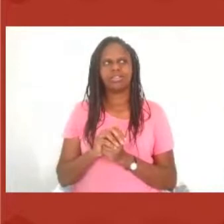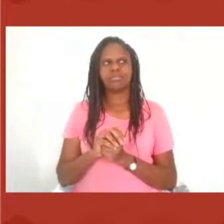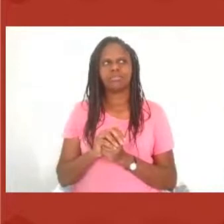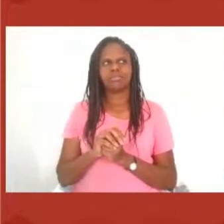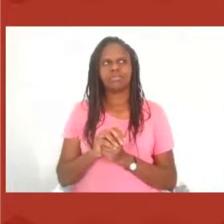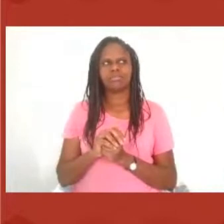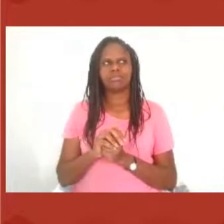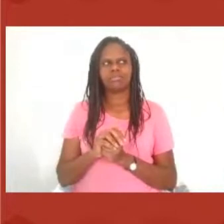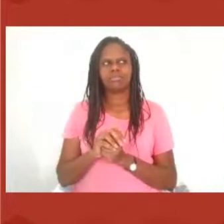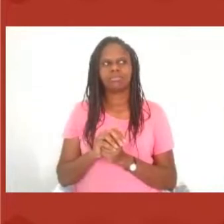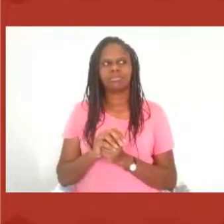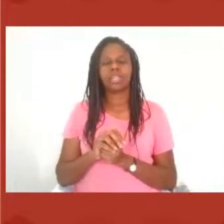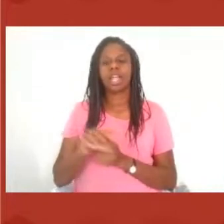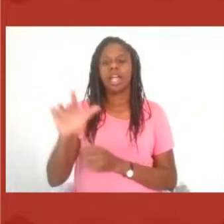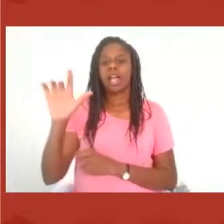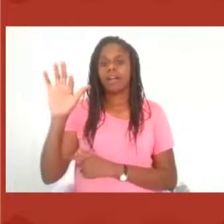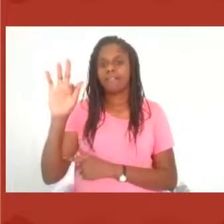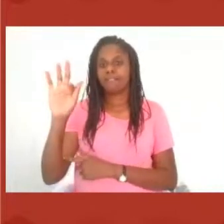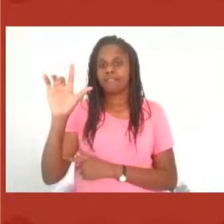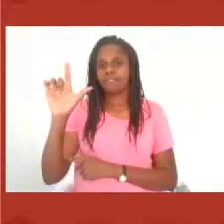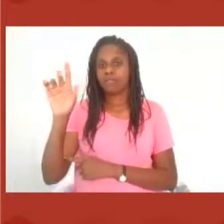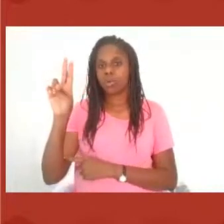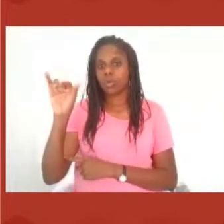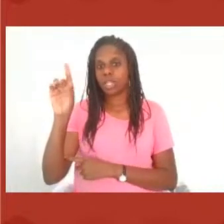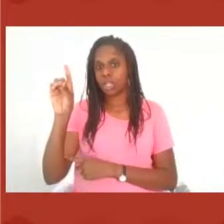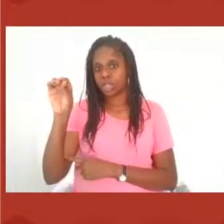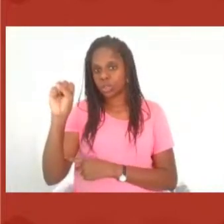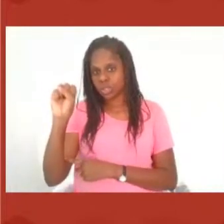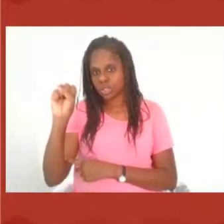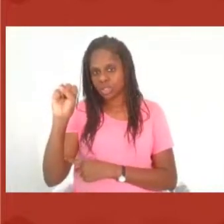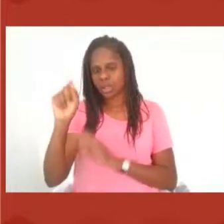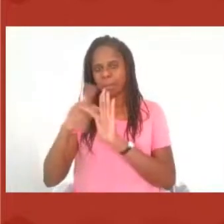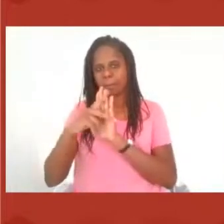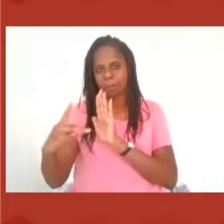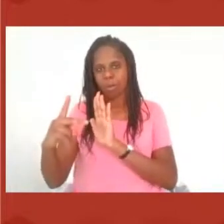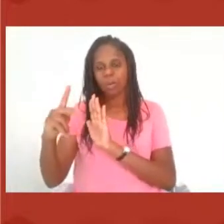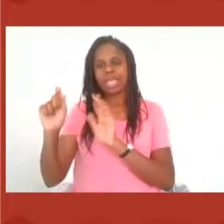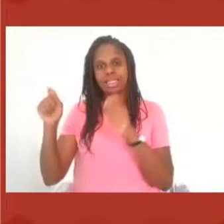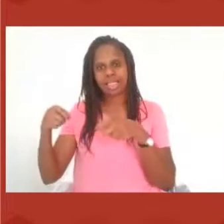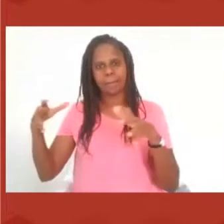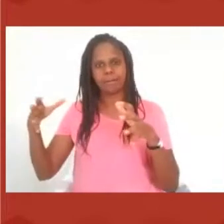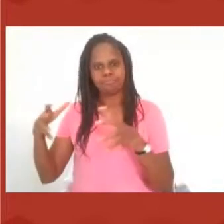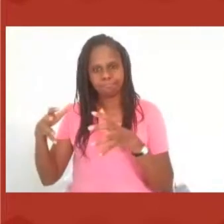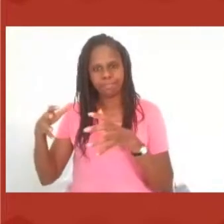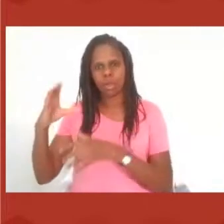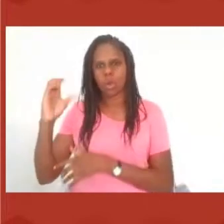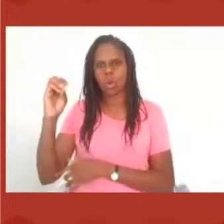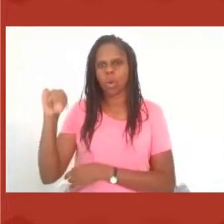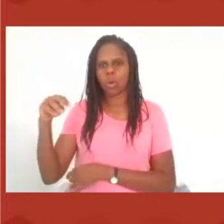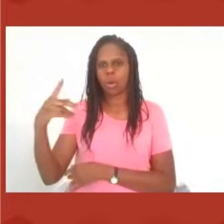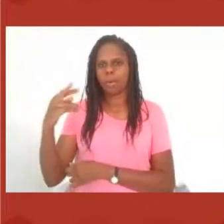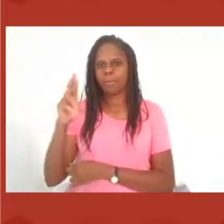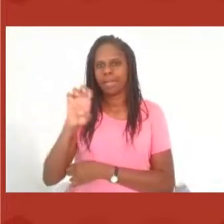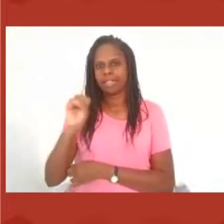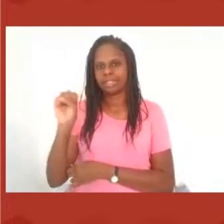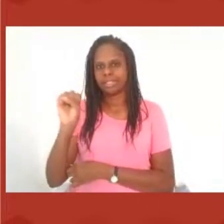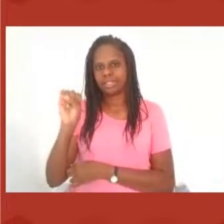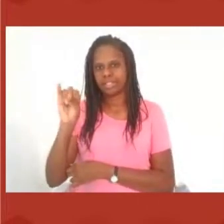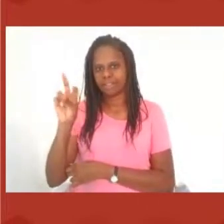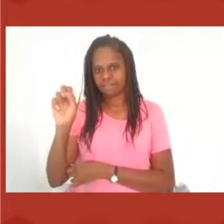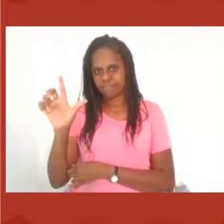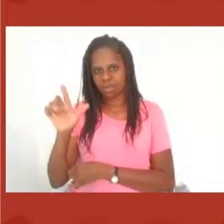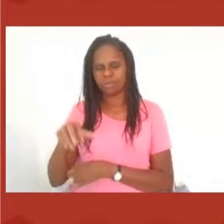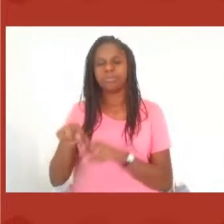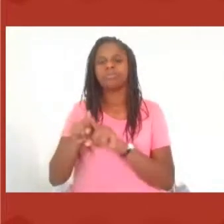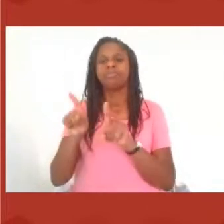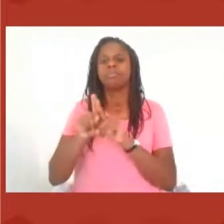são fluidos compressíveis e incompressíveis, então está relacionado aqui também. Quais os fatores que interferem nas